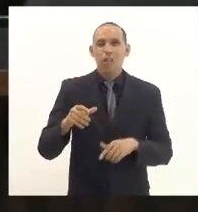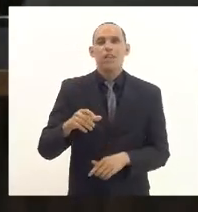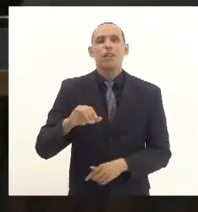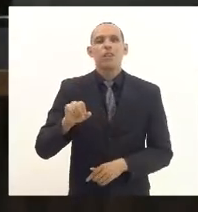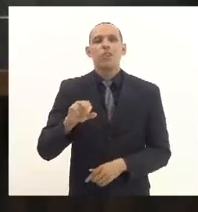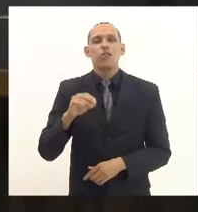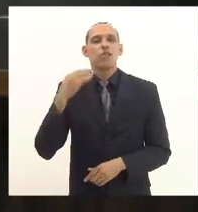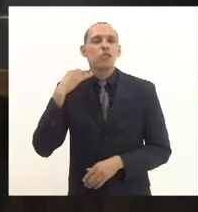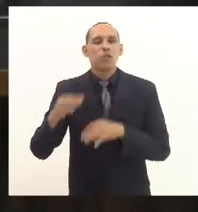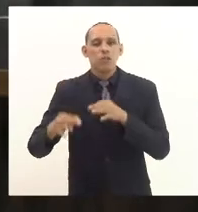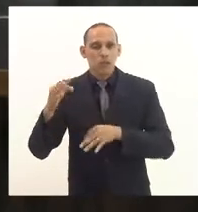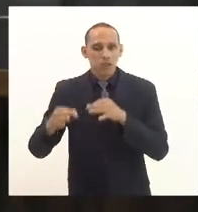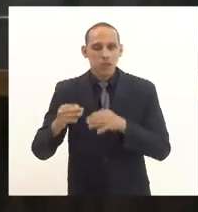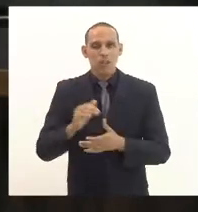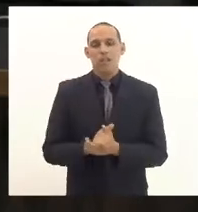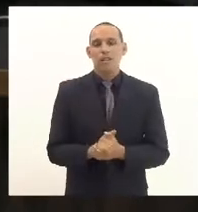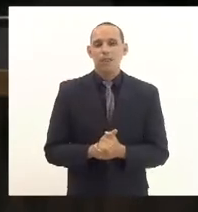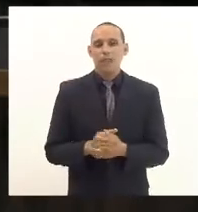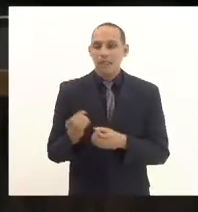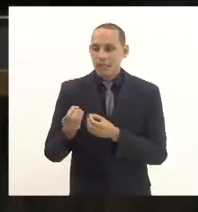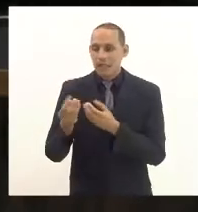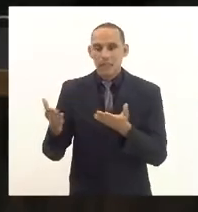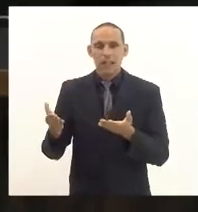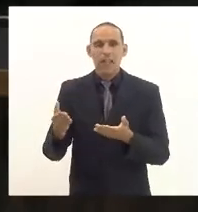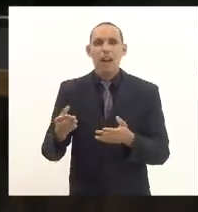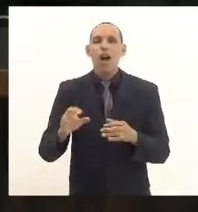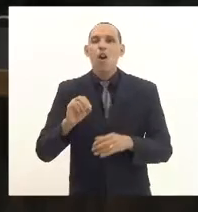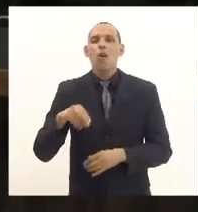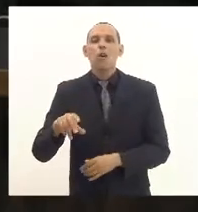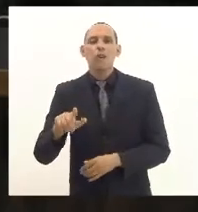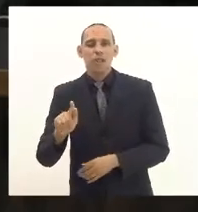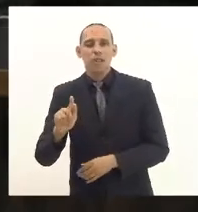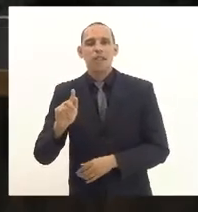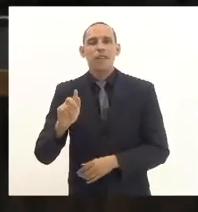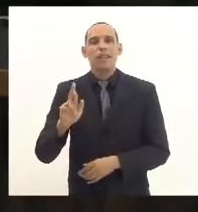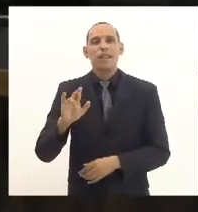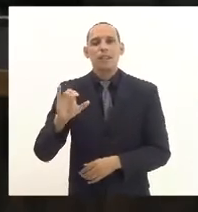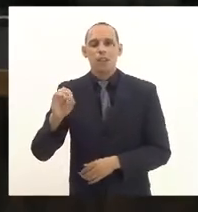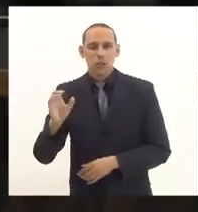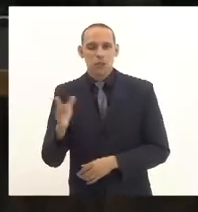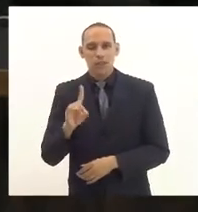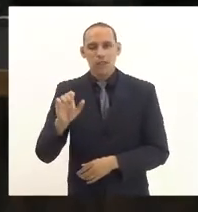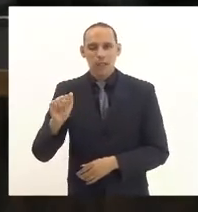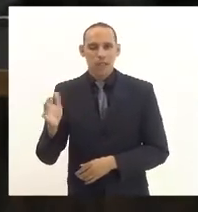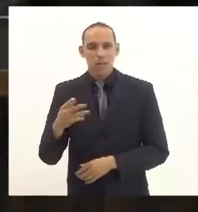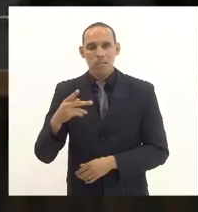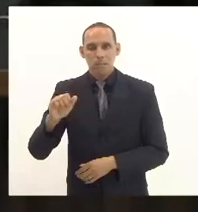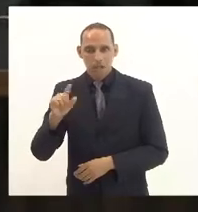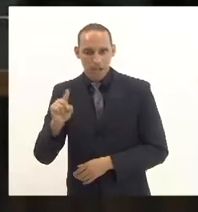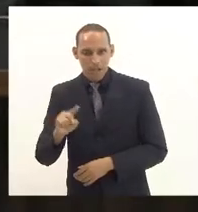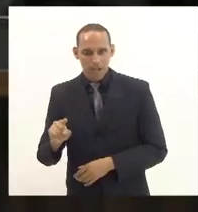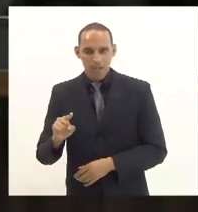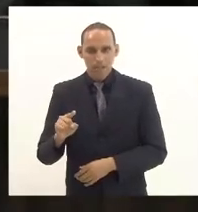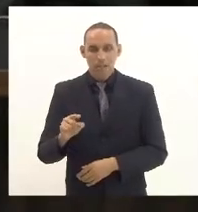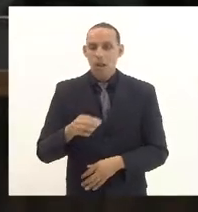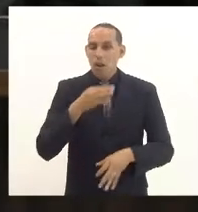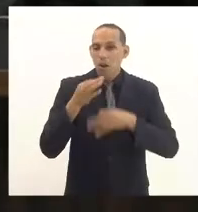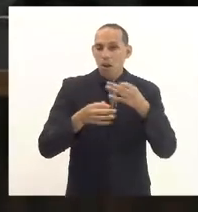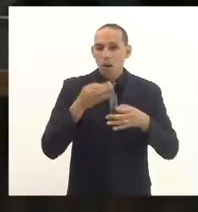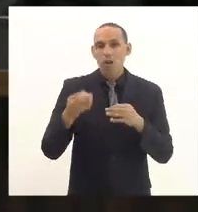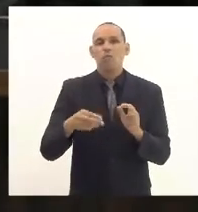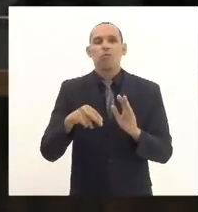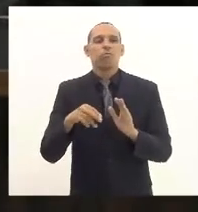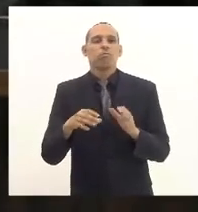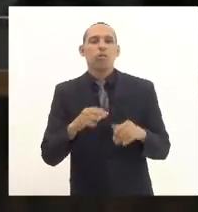Patrícia Senhora de Justiça e Cidadania para a ONG Rio da Paz. Parecer da Comissão de Normas Internas e Proposições